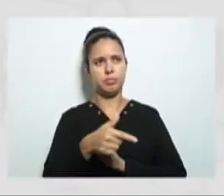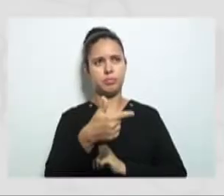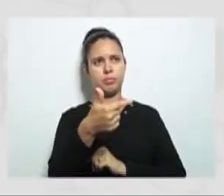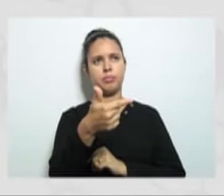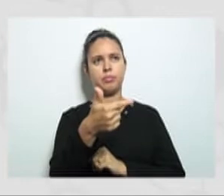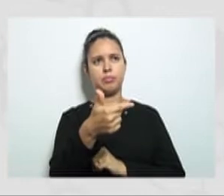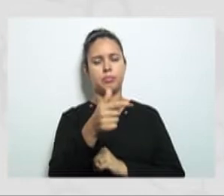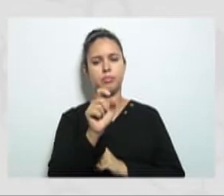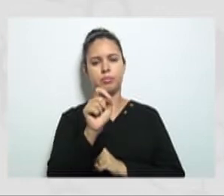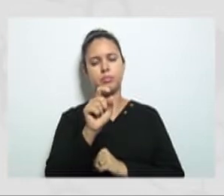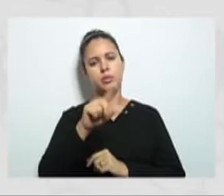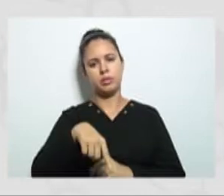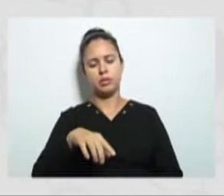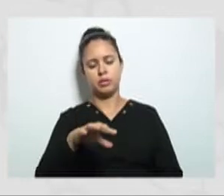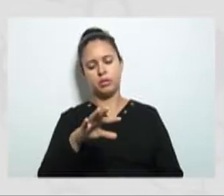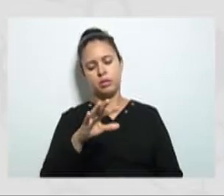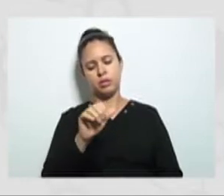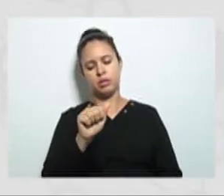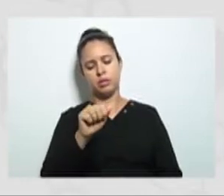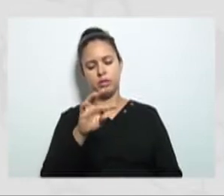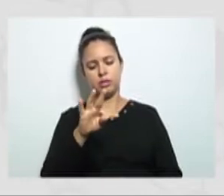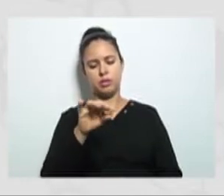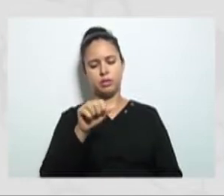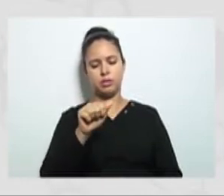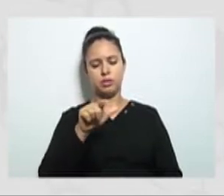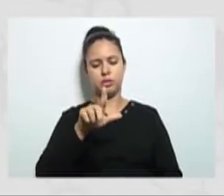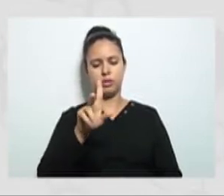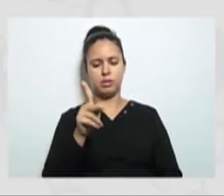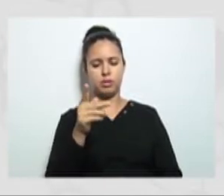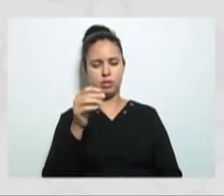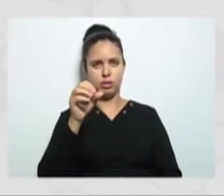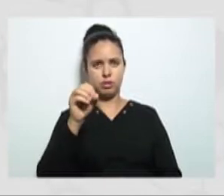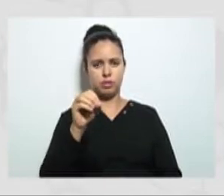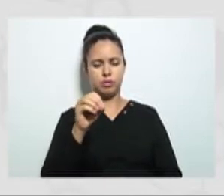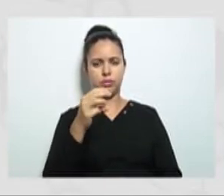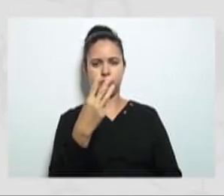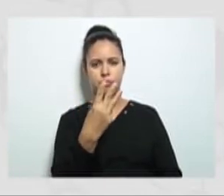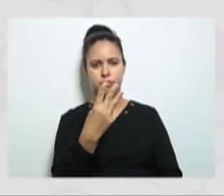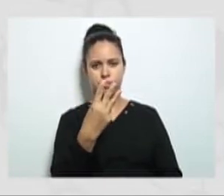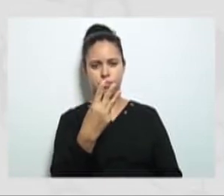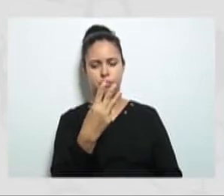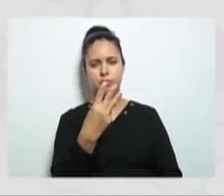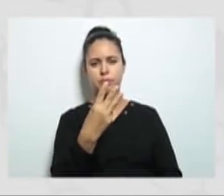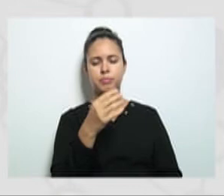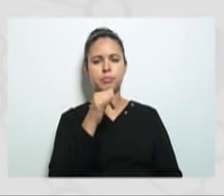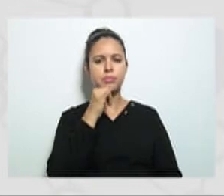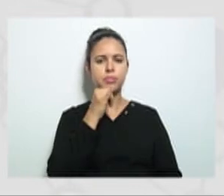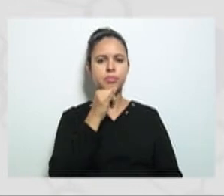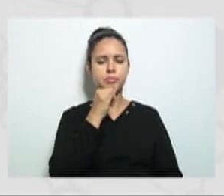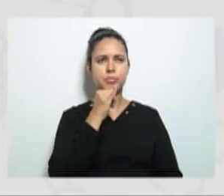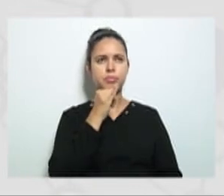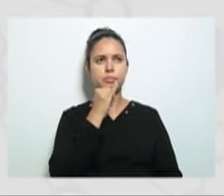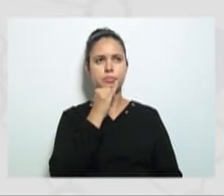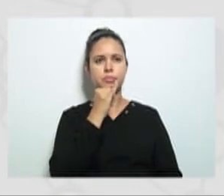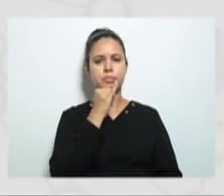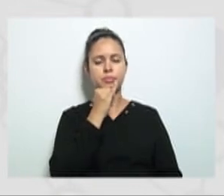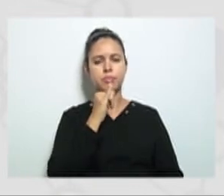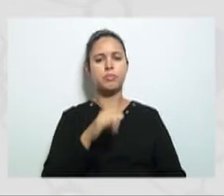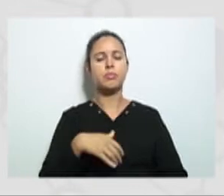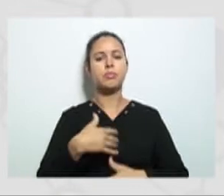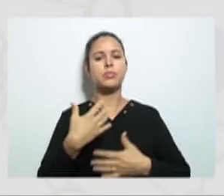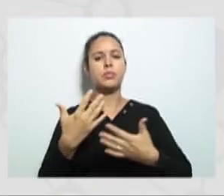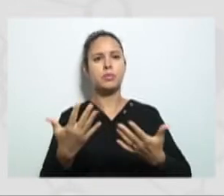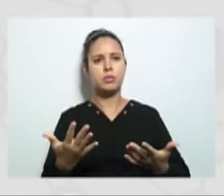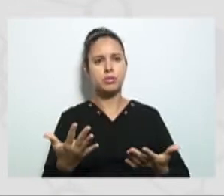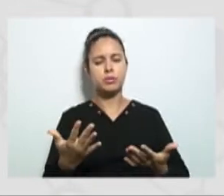sobre as teclas de atalho, né, para vocês citarem 3 exemplos. E quais que vocês colocaram aí? Então, quais são os exemplos que a gente